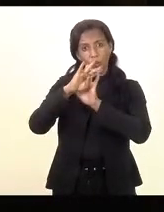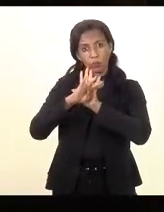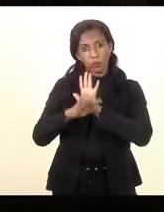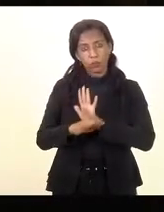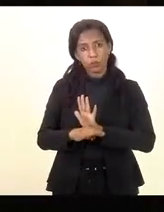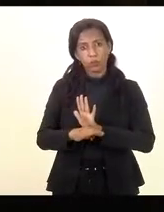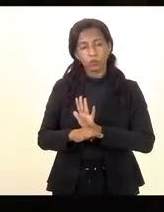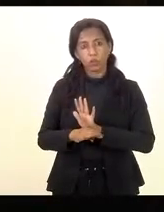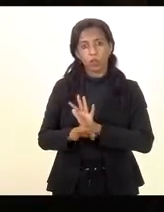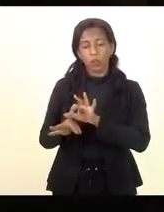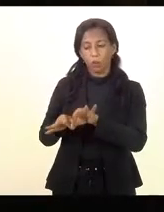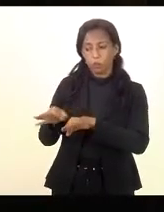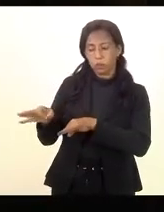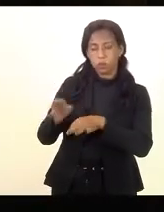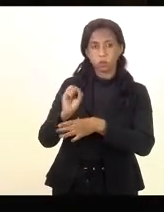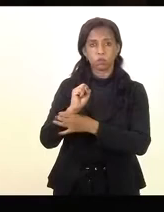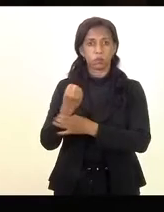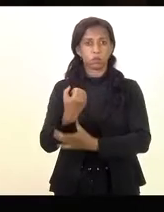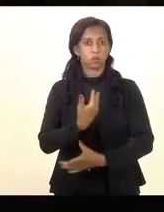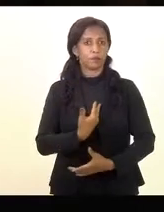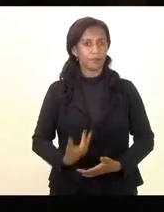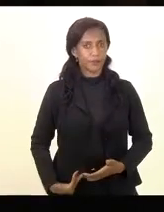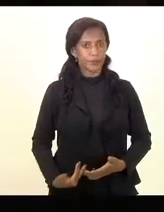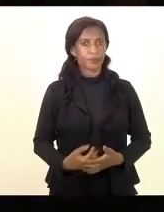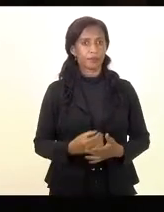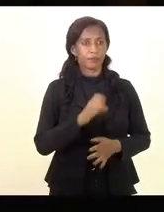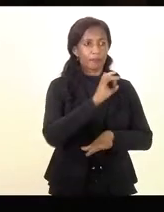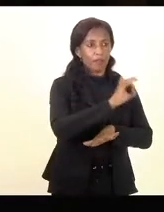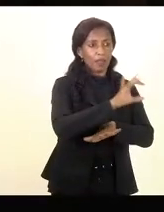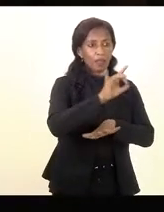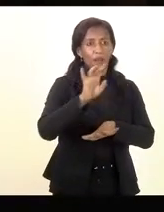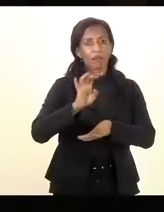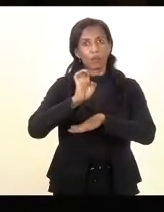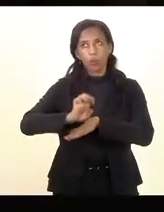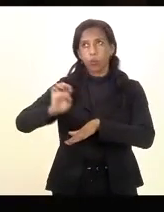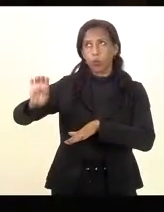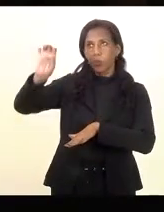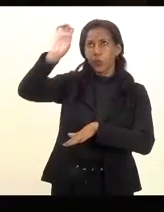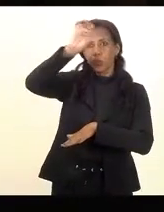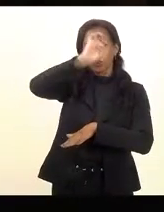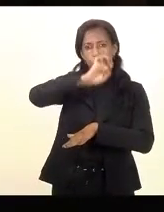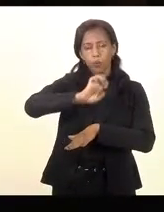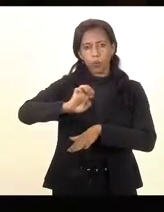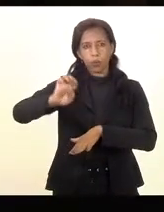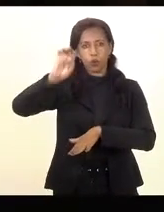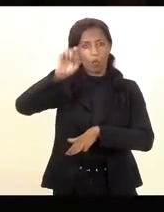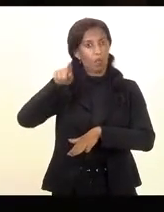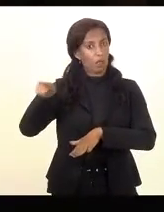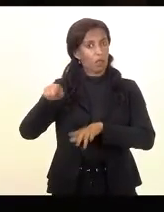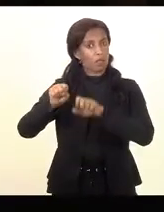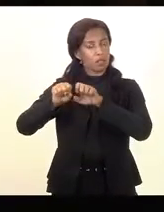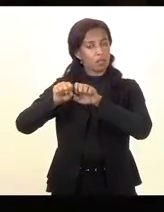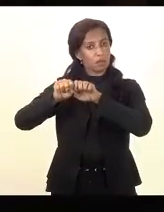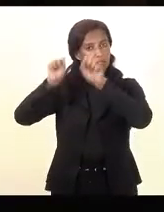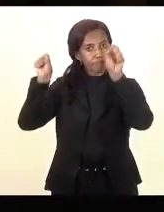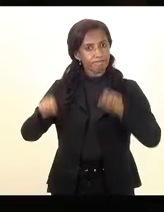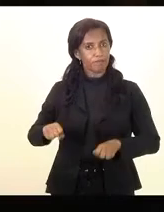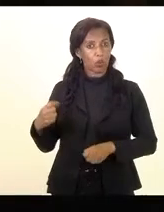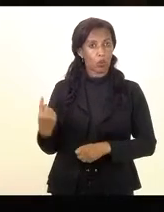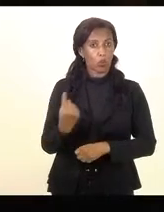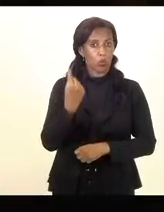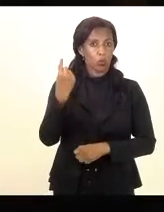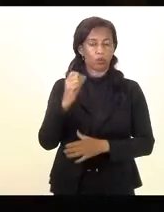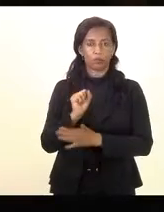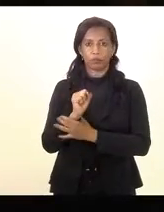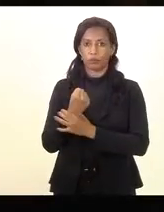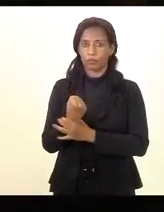e um plano de segurança pública para cada estado esse sistema único de